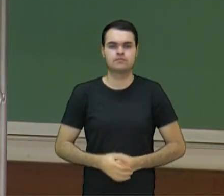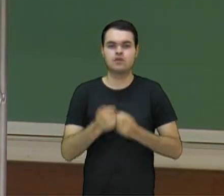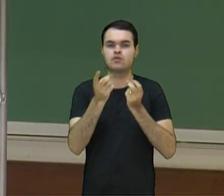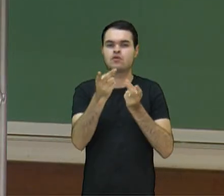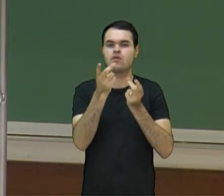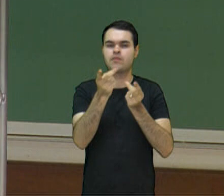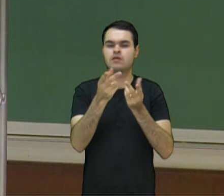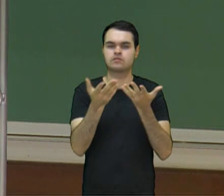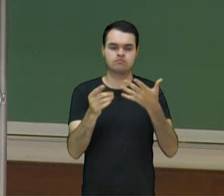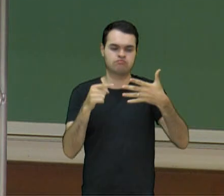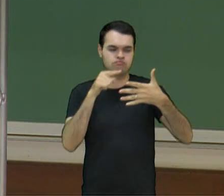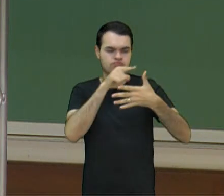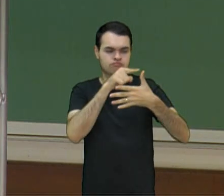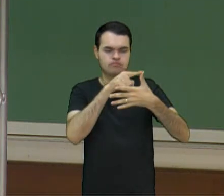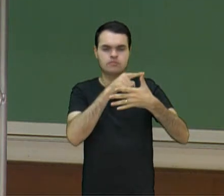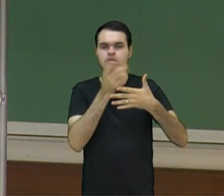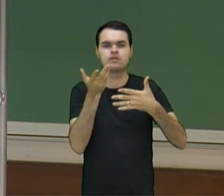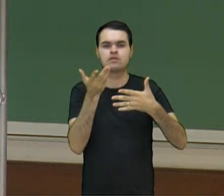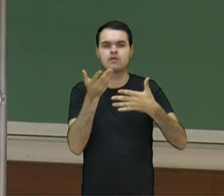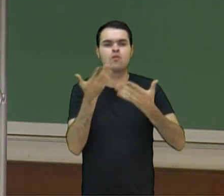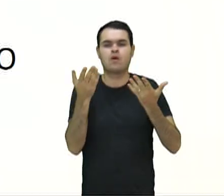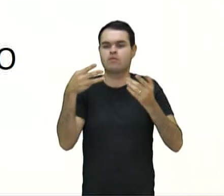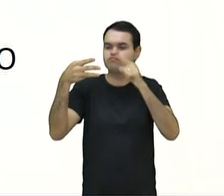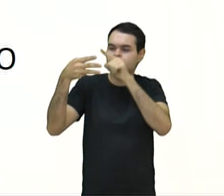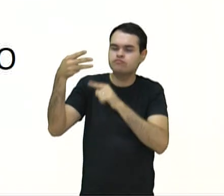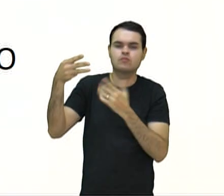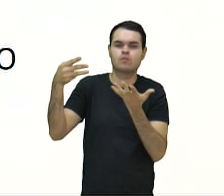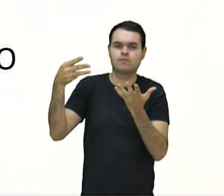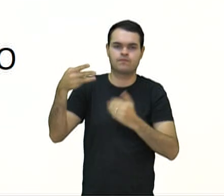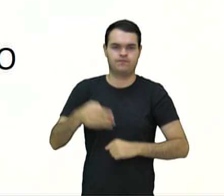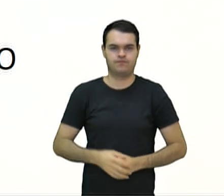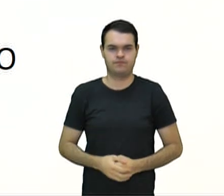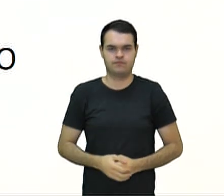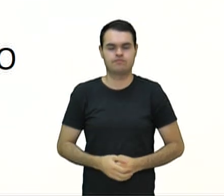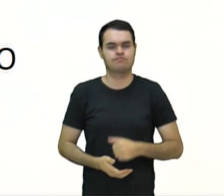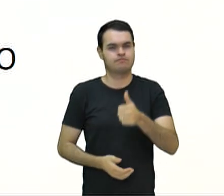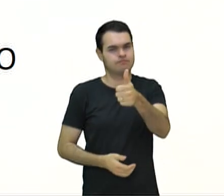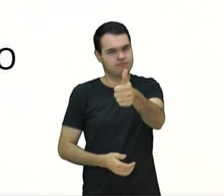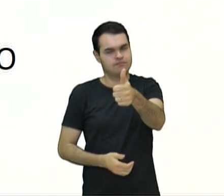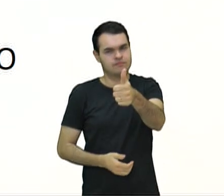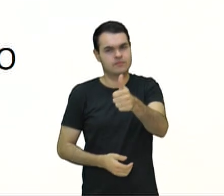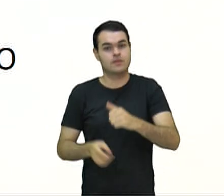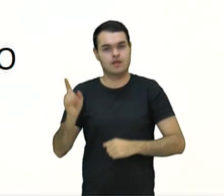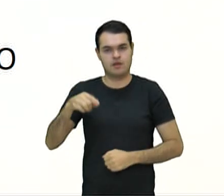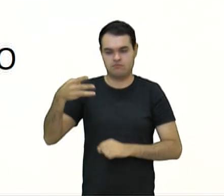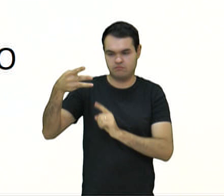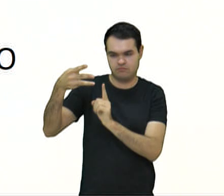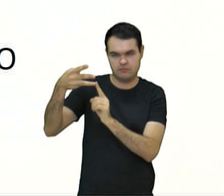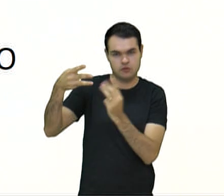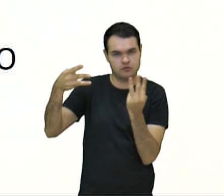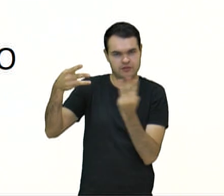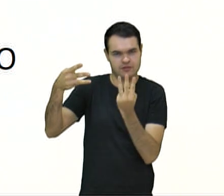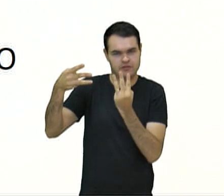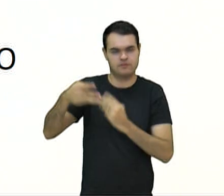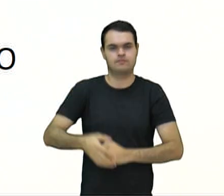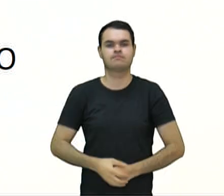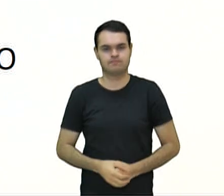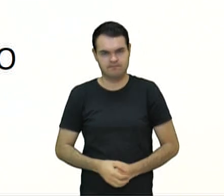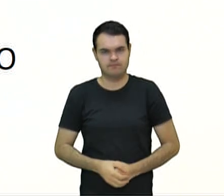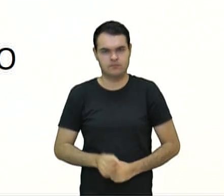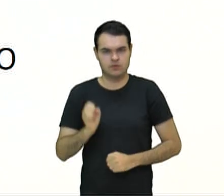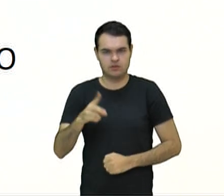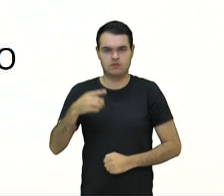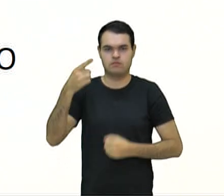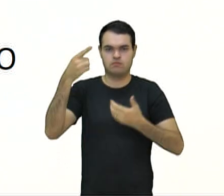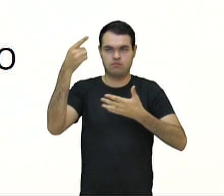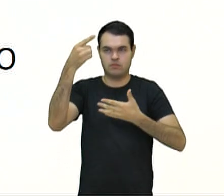Comércio. O comércio faz parte de qual setor da economia? Isso, exatamente, do terceiro setor, lembra? Vai do primeiro